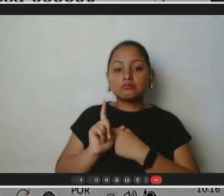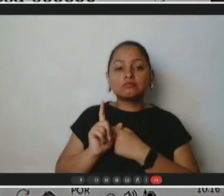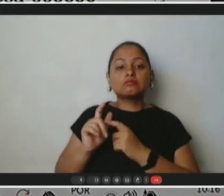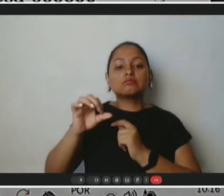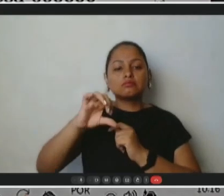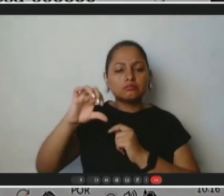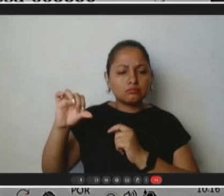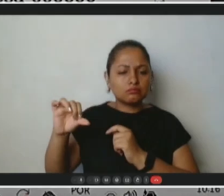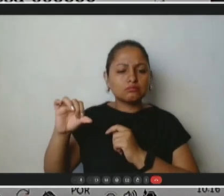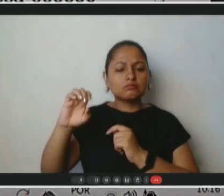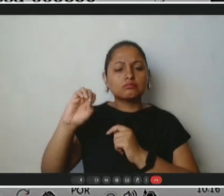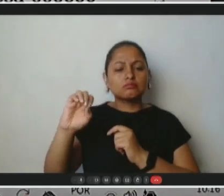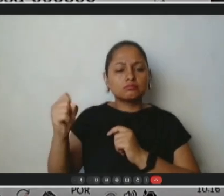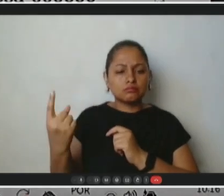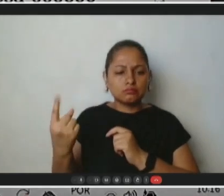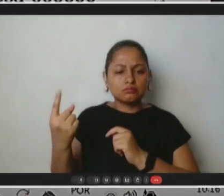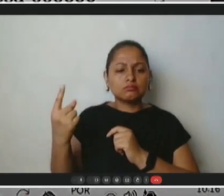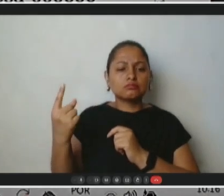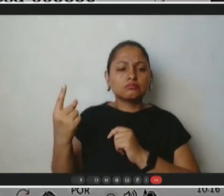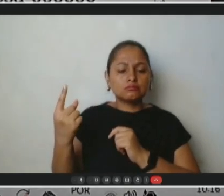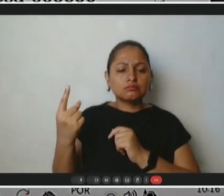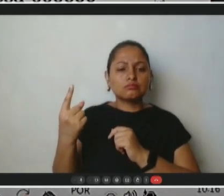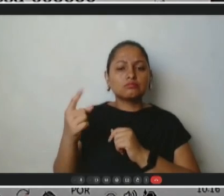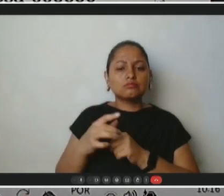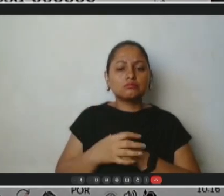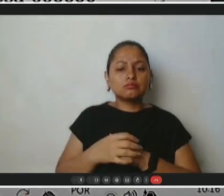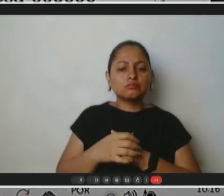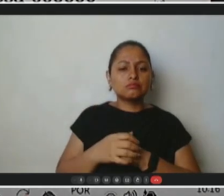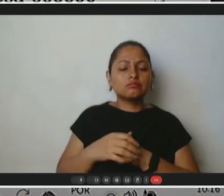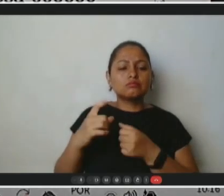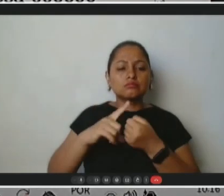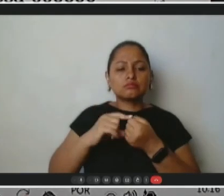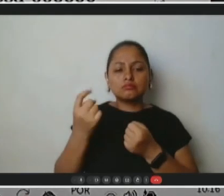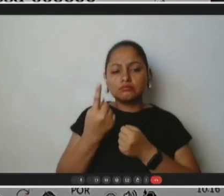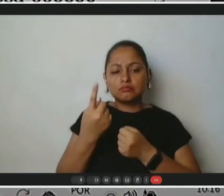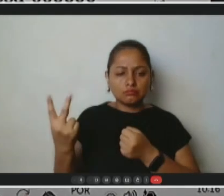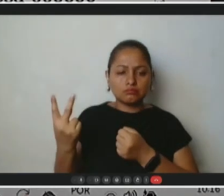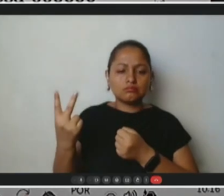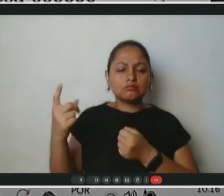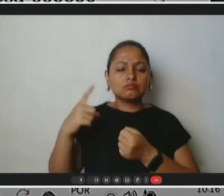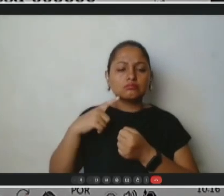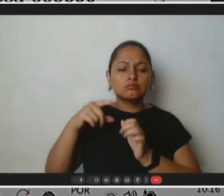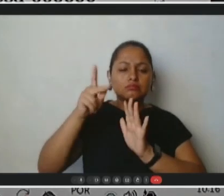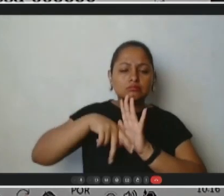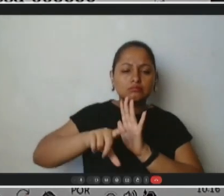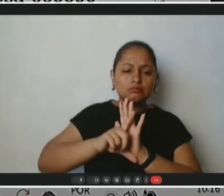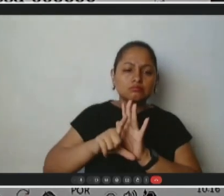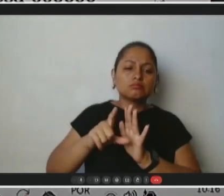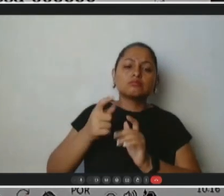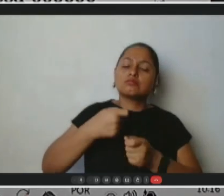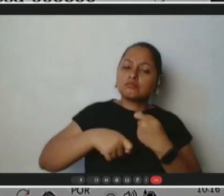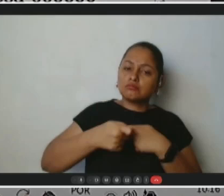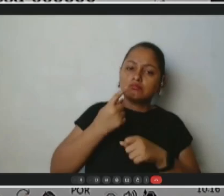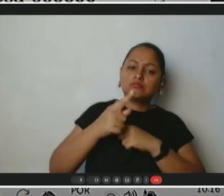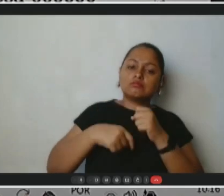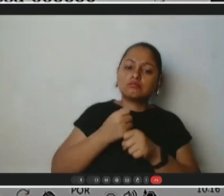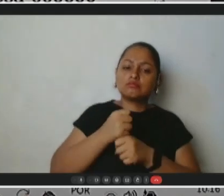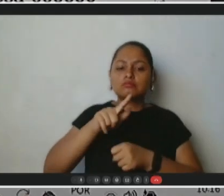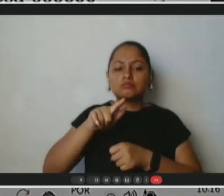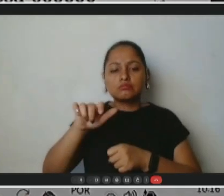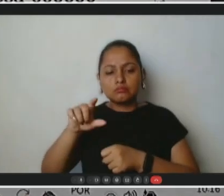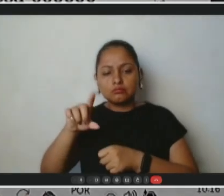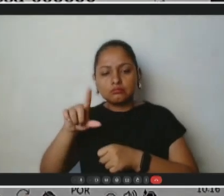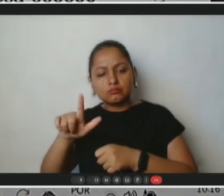4699-9901, a classificar. Artigo 12. O projeto de lei do orçamento anual LOA deve demonstrar